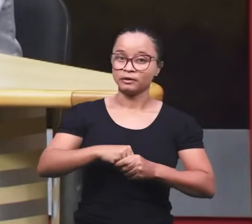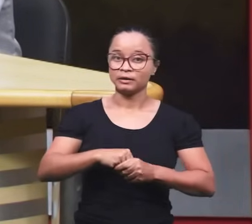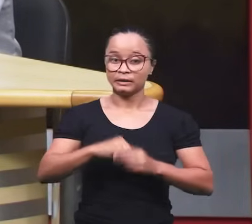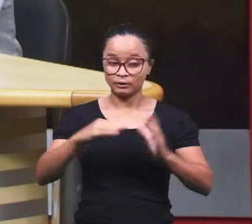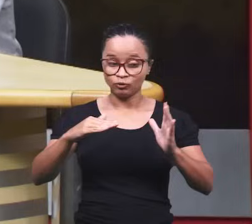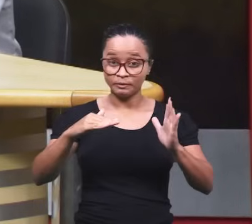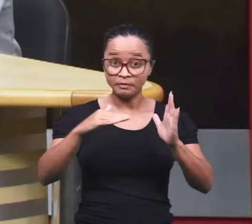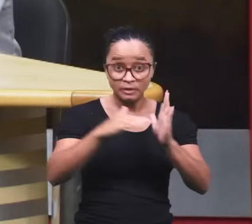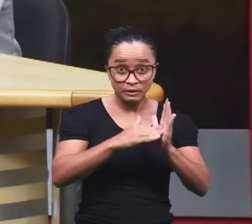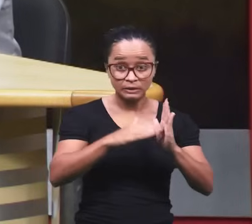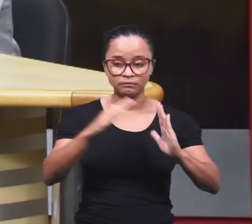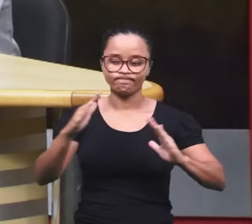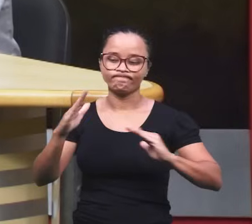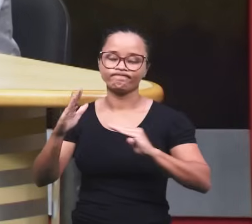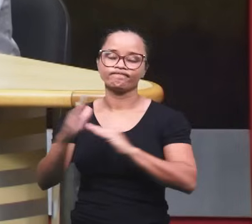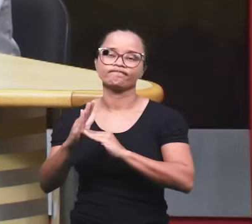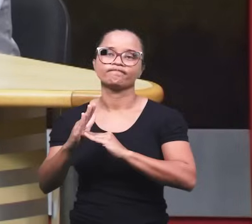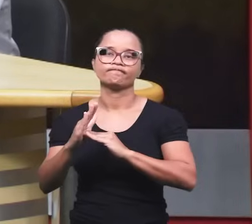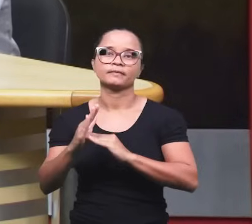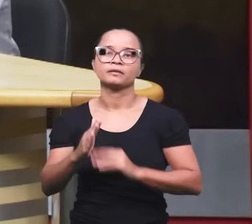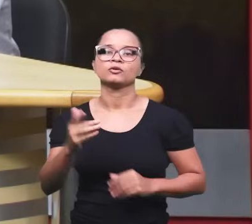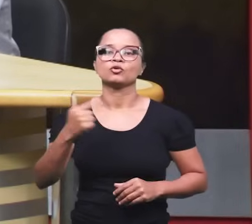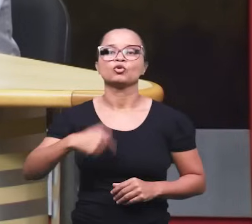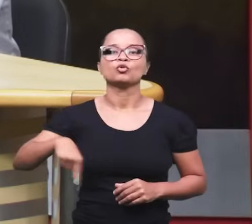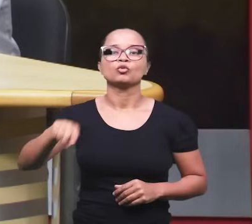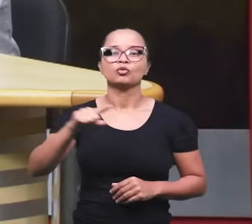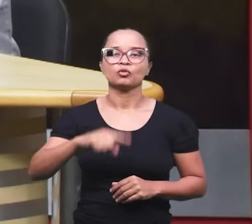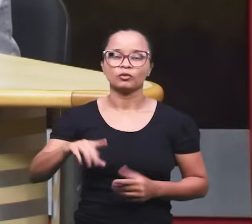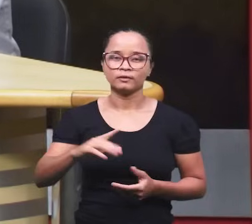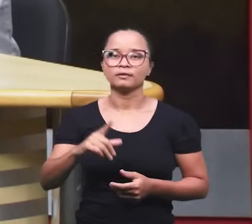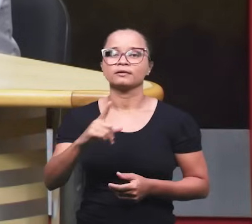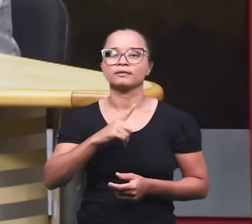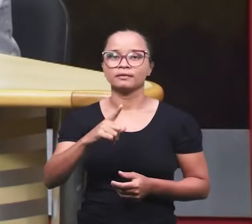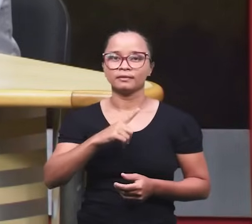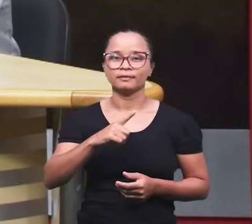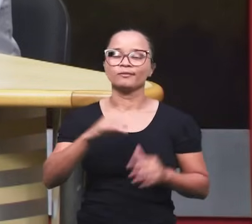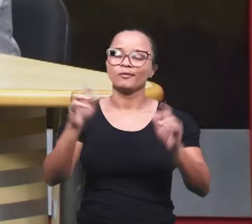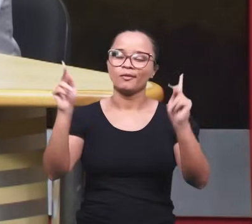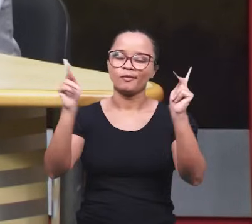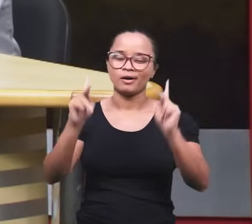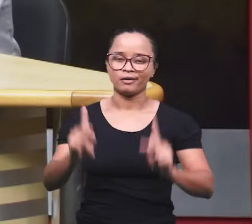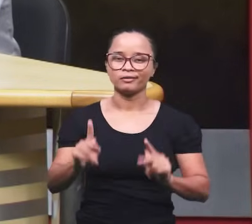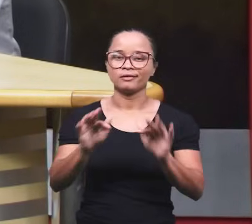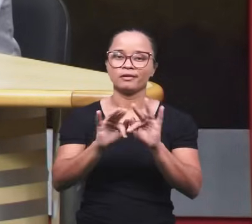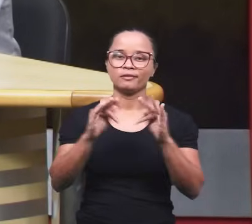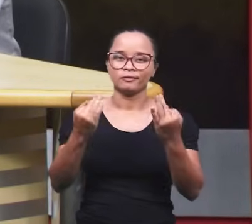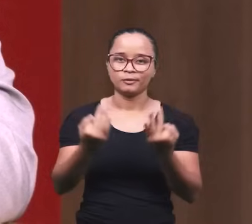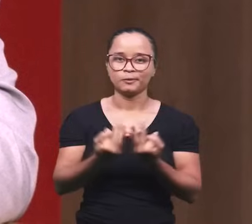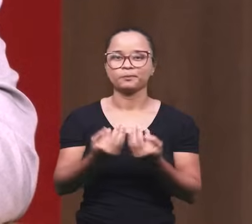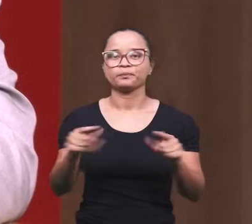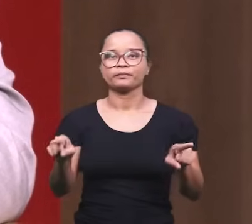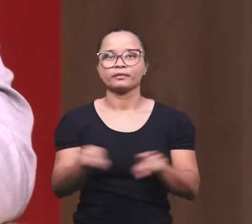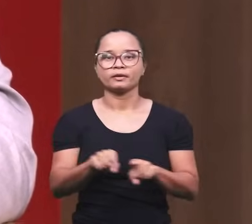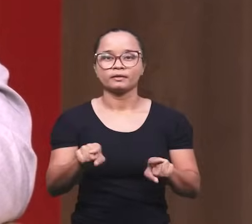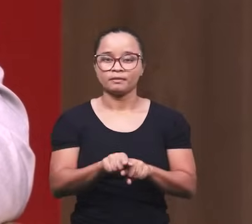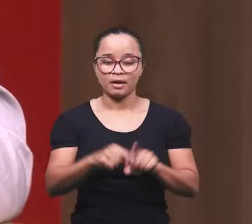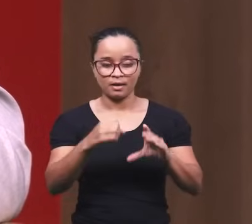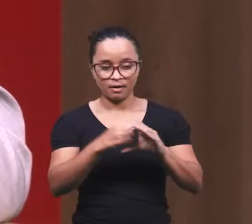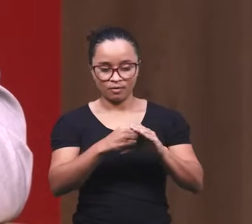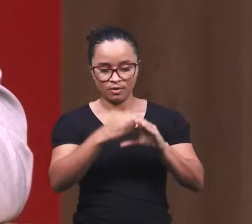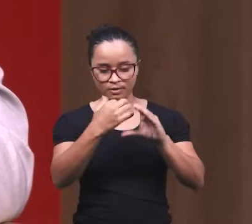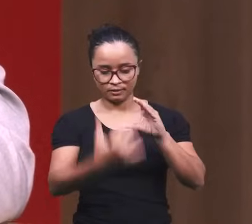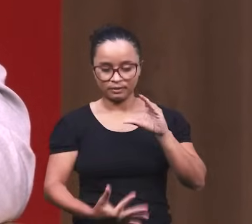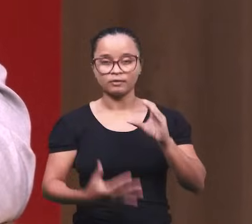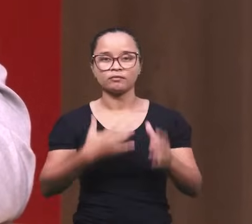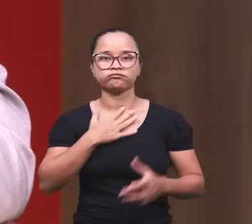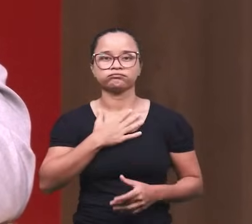estamos dentro dessa desses limites nós nós temos pais isso em família eh Há um aspecto